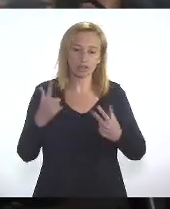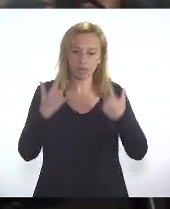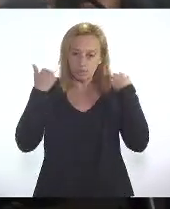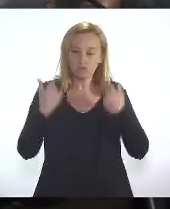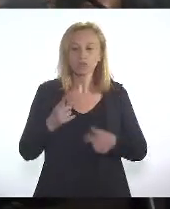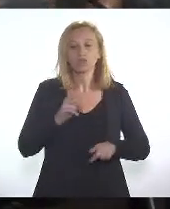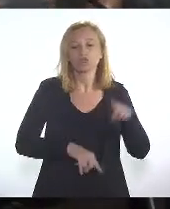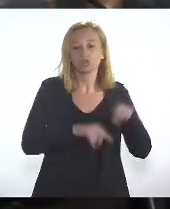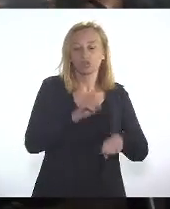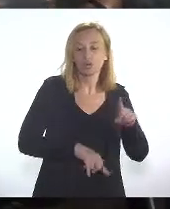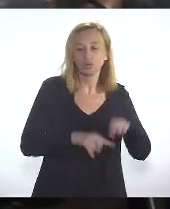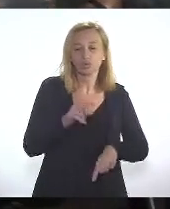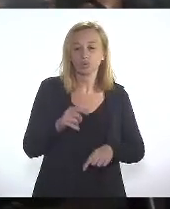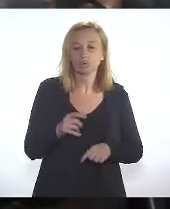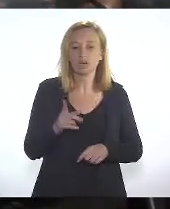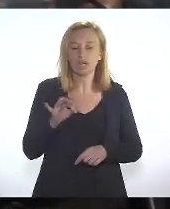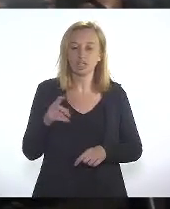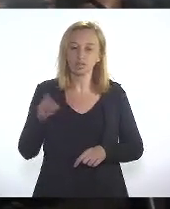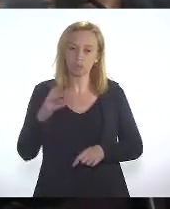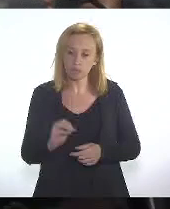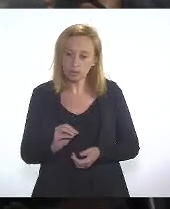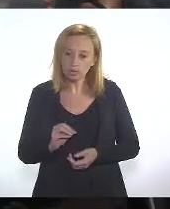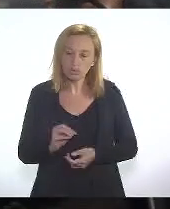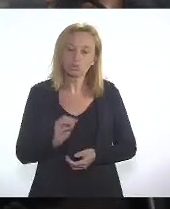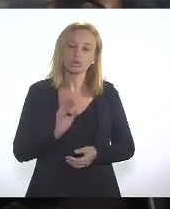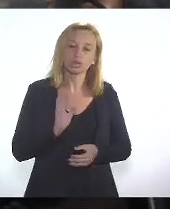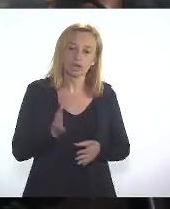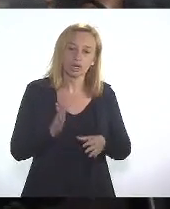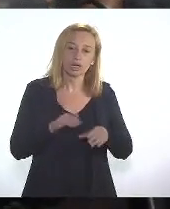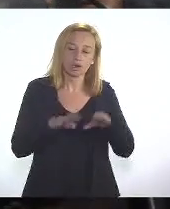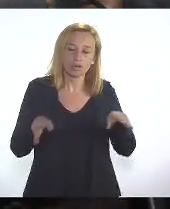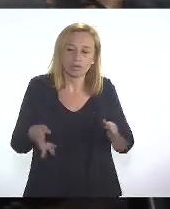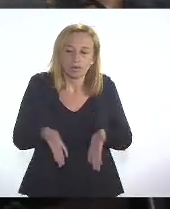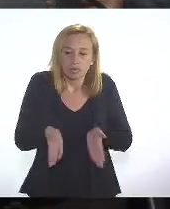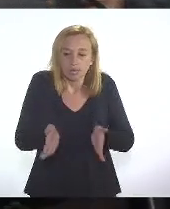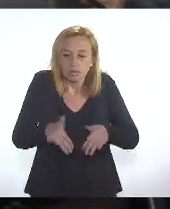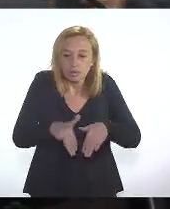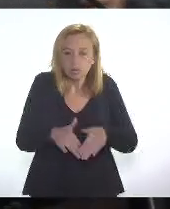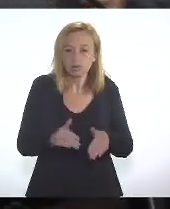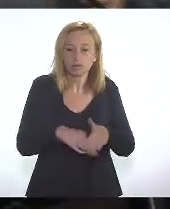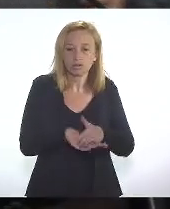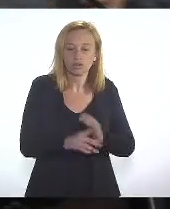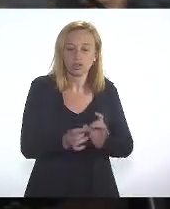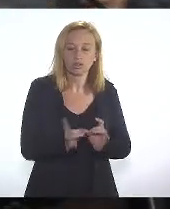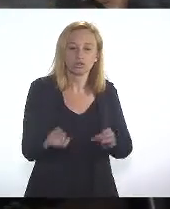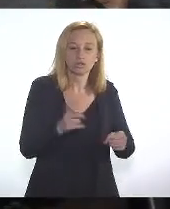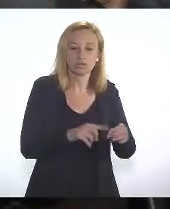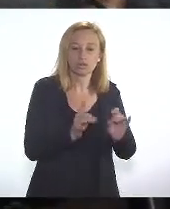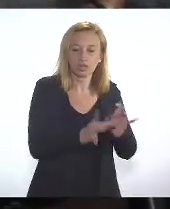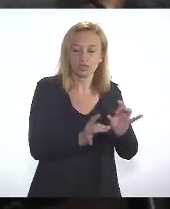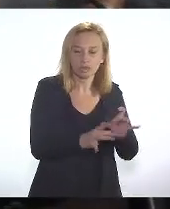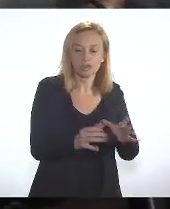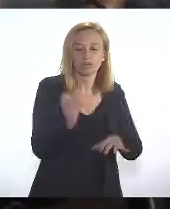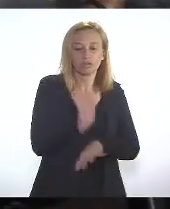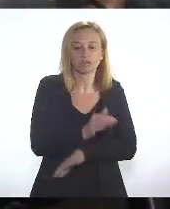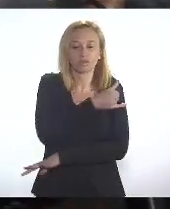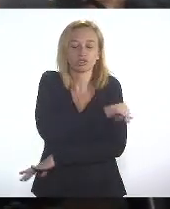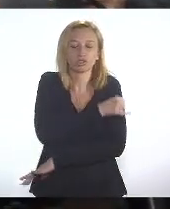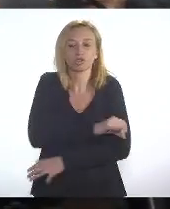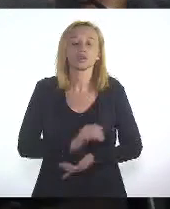produtos eletrônicos remanufaturados, recondicionados, reembalados e recolocados no mercado de consumo no âmbito do Estado do Rio de